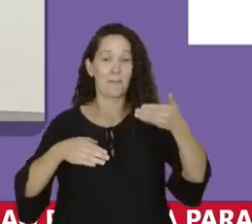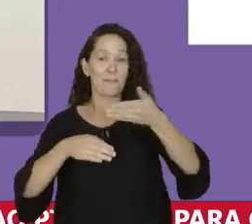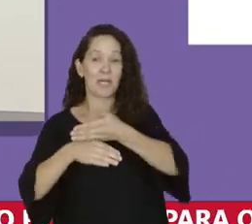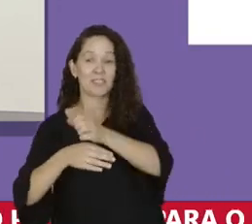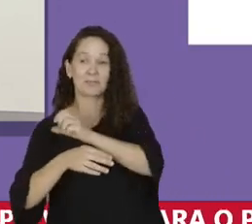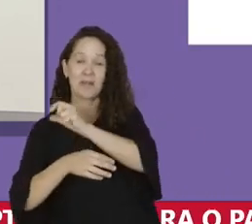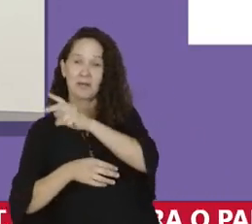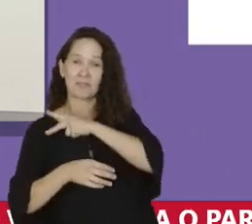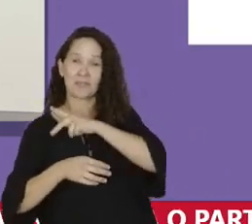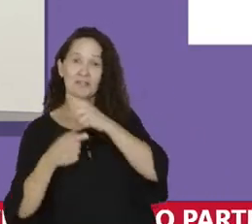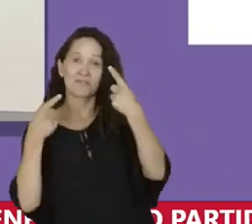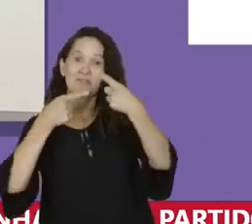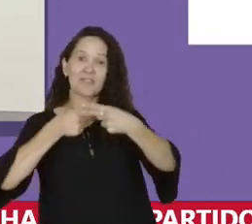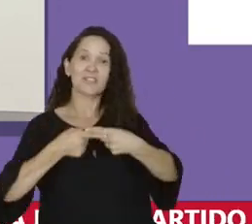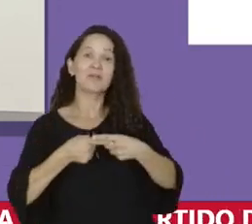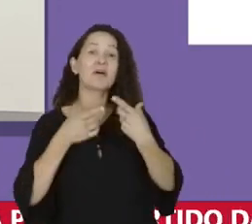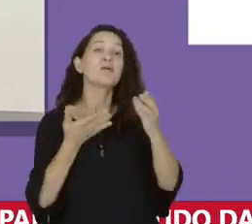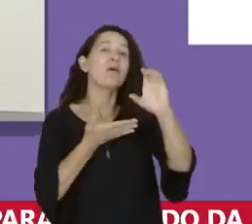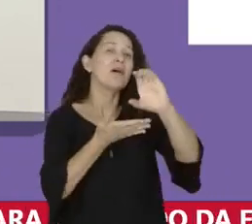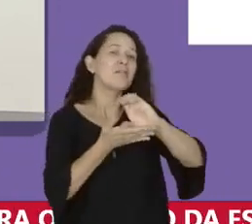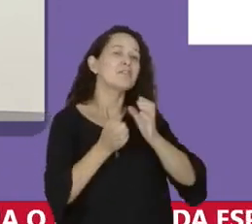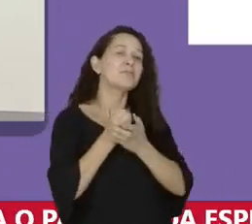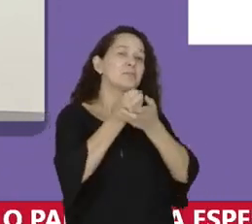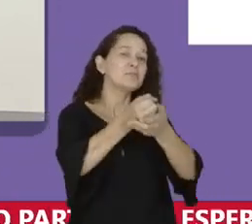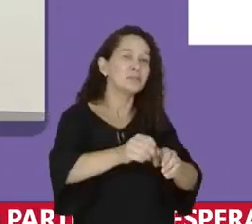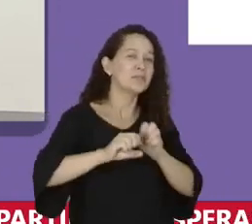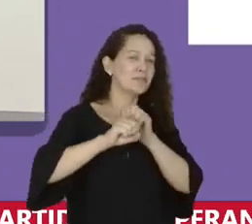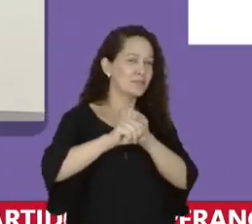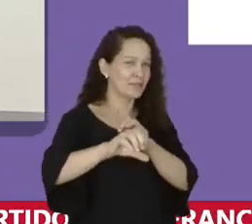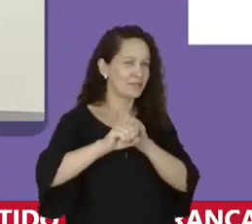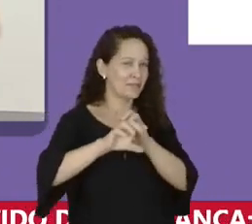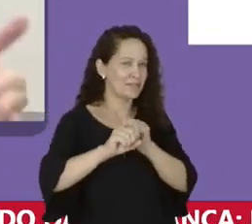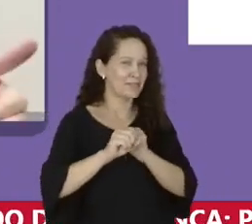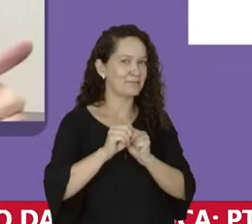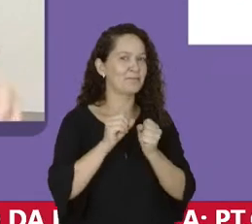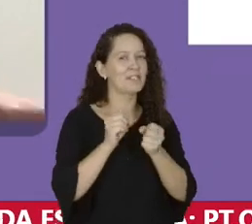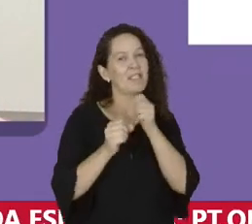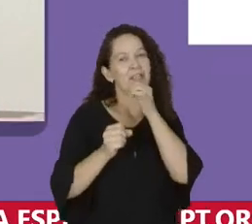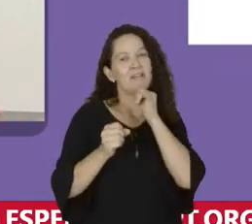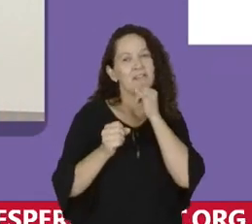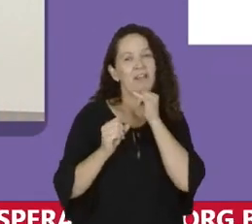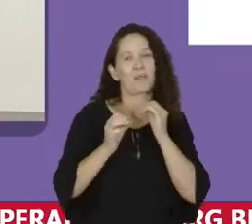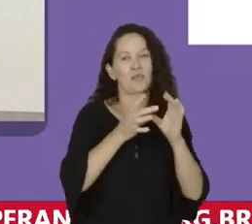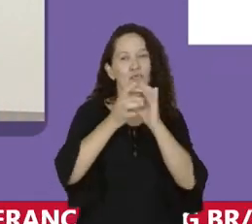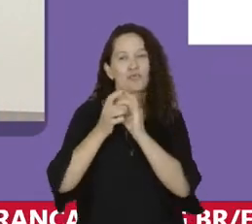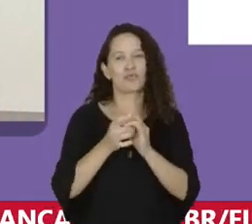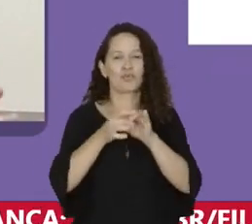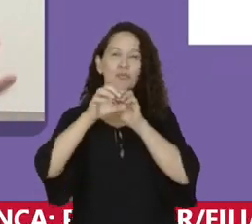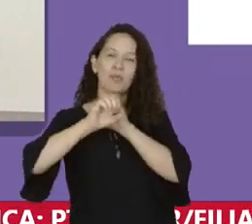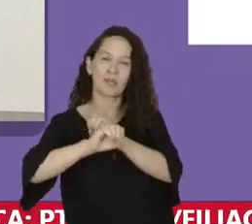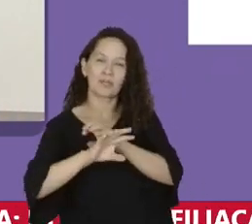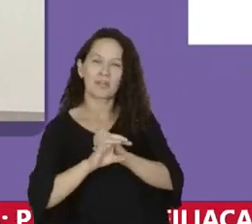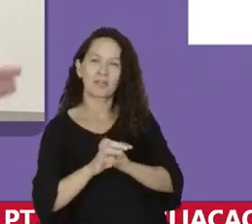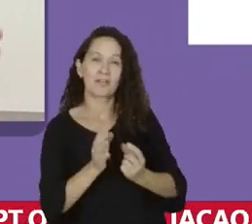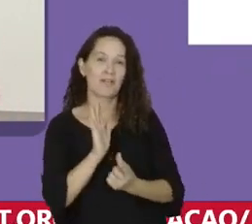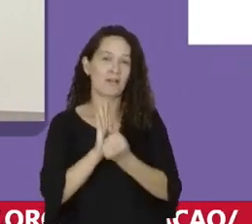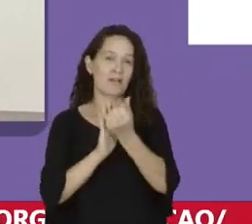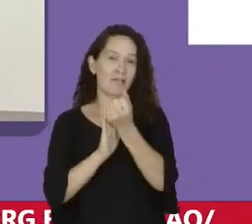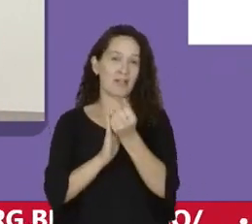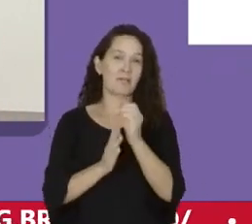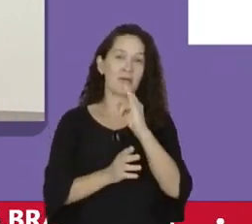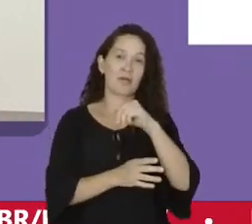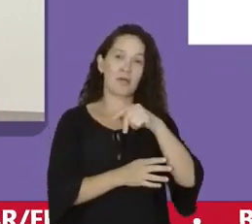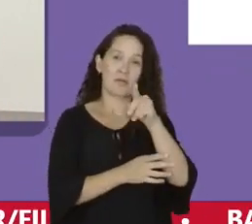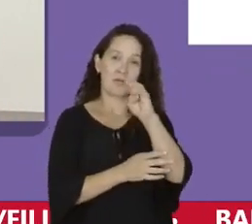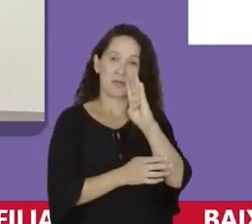para disputar os fundos públicos da educação, que tem recurso vinculado e que tem até o presente momento o